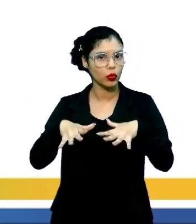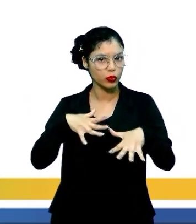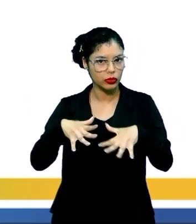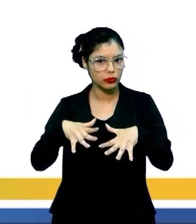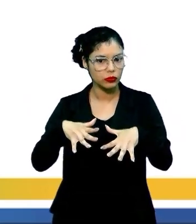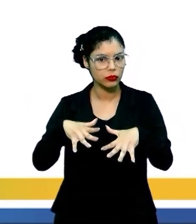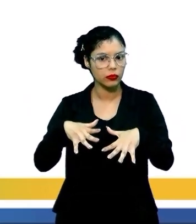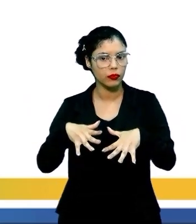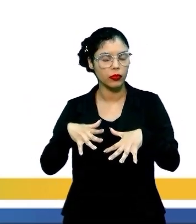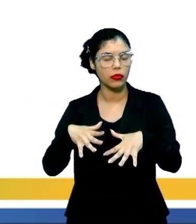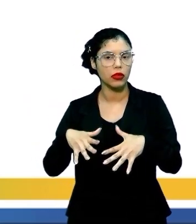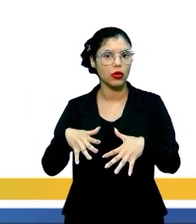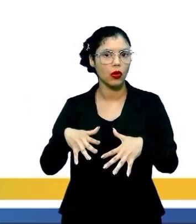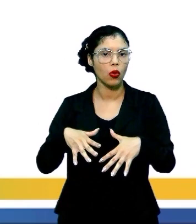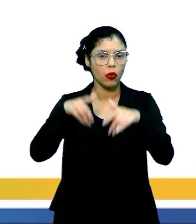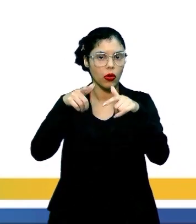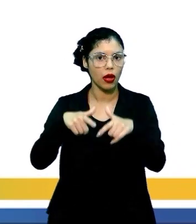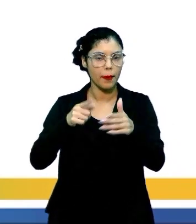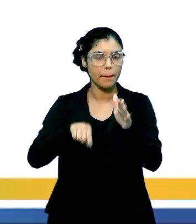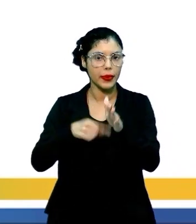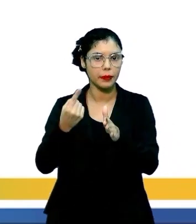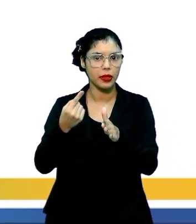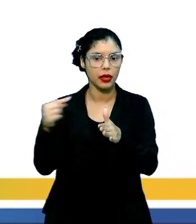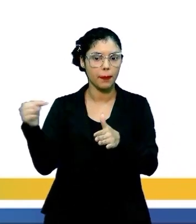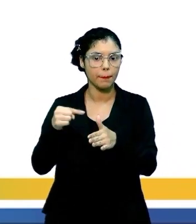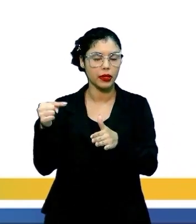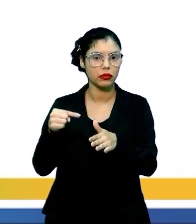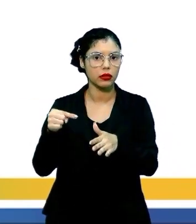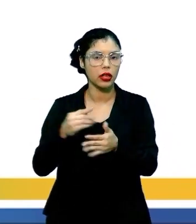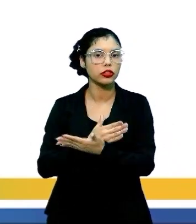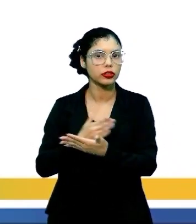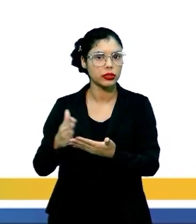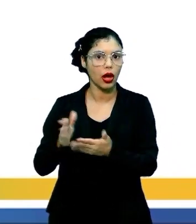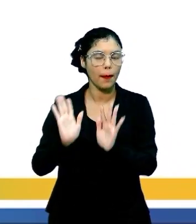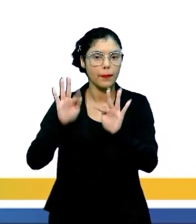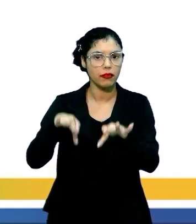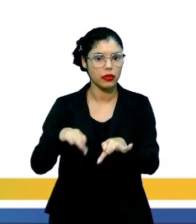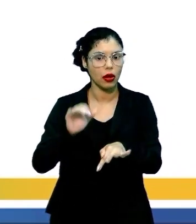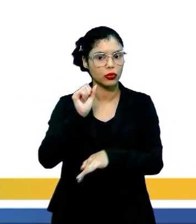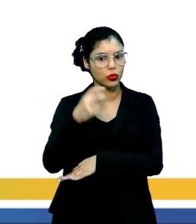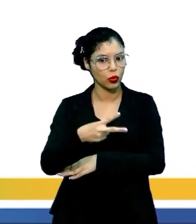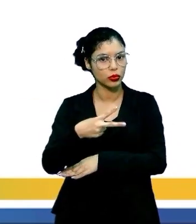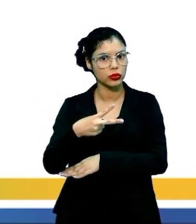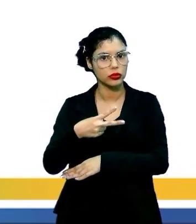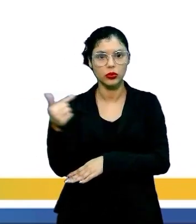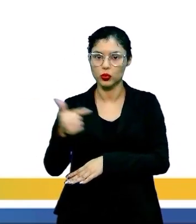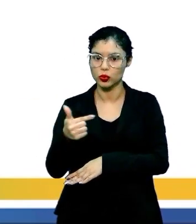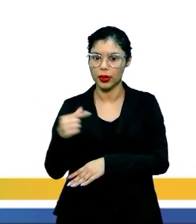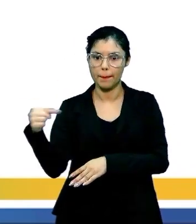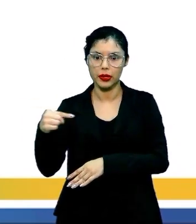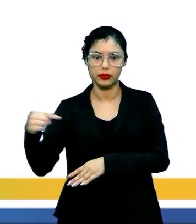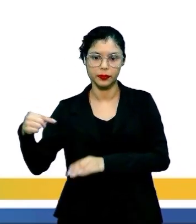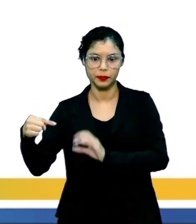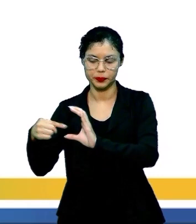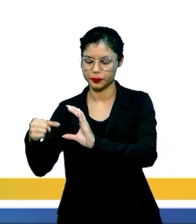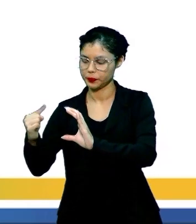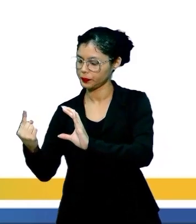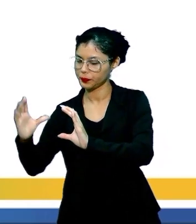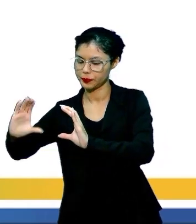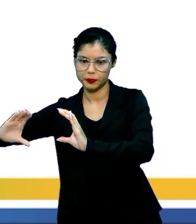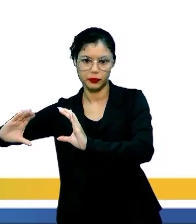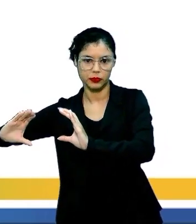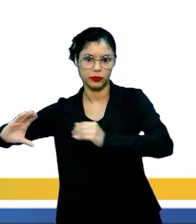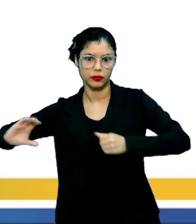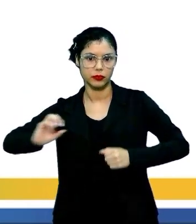movimento, a última posição, menos a posição inicial. Posição final que era 2, menos menos 1, teremos aí como